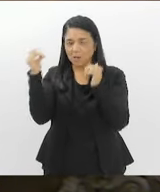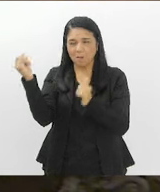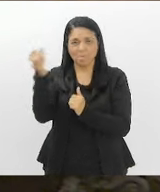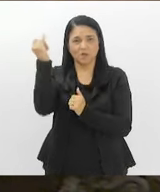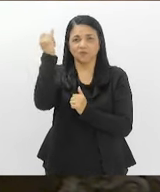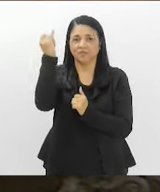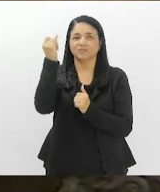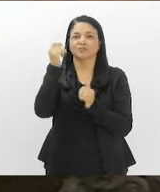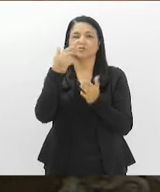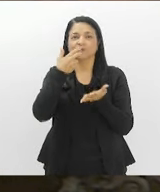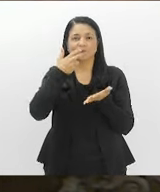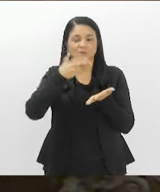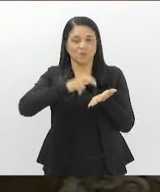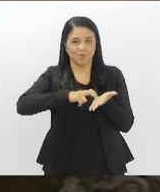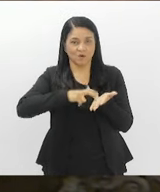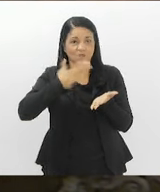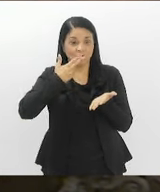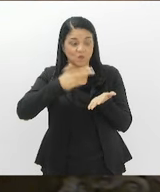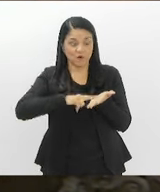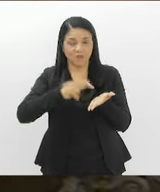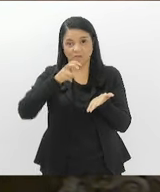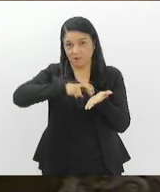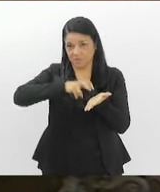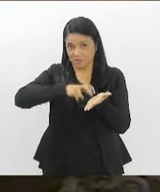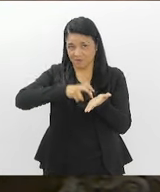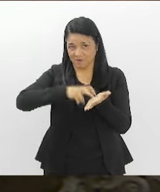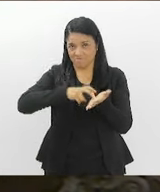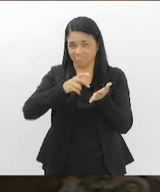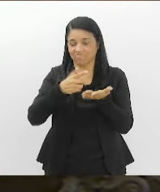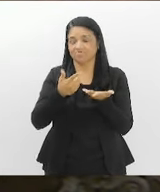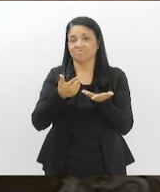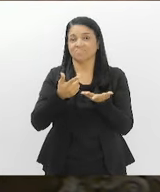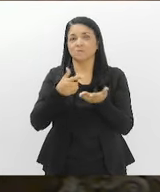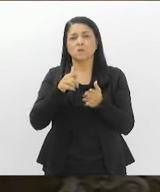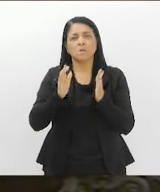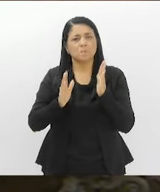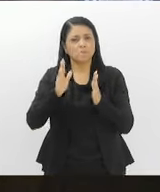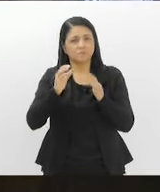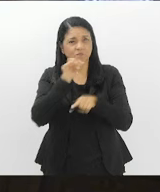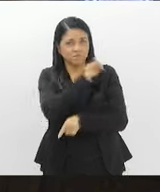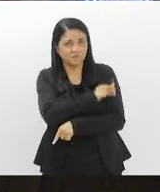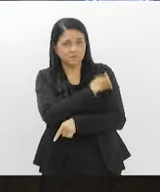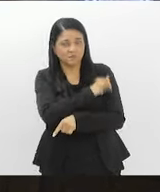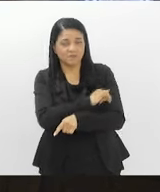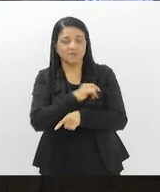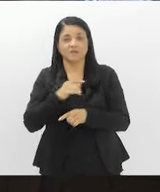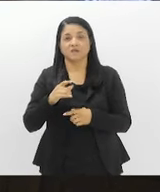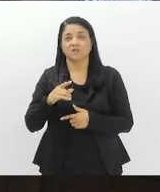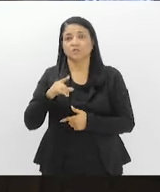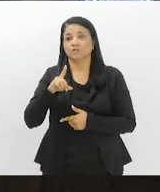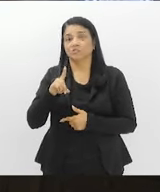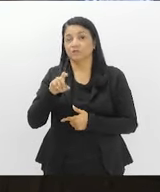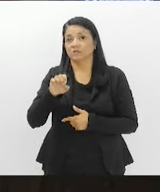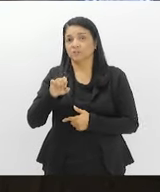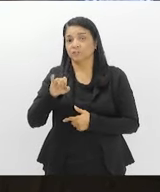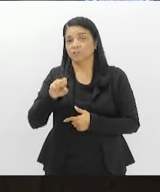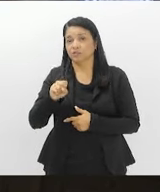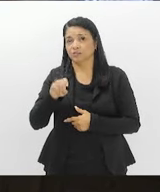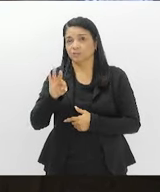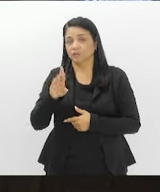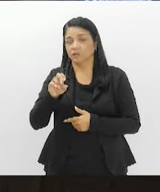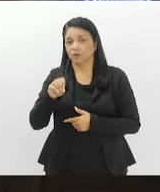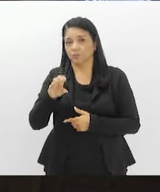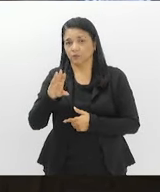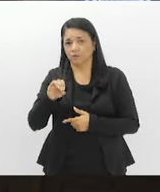Manhã. No período em que o Rio de Janeiro era o Distrito Federal, antes da transferência da capital